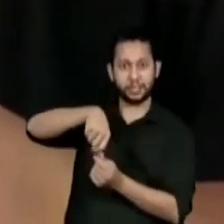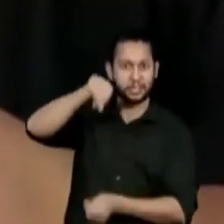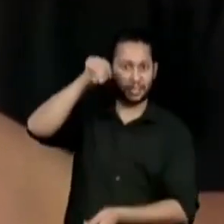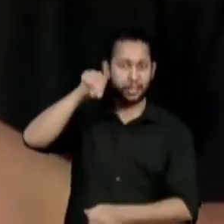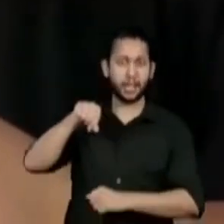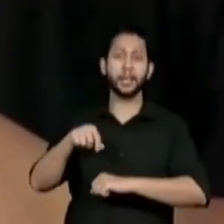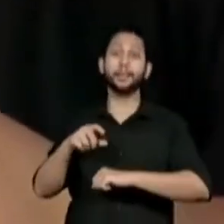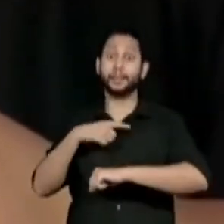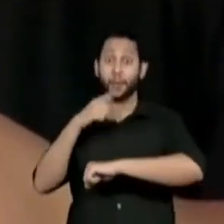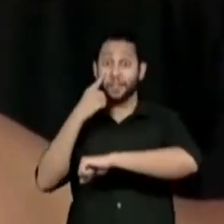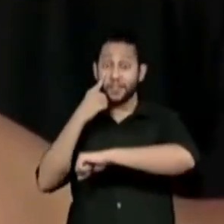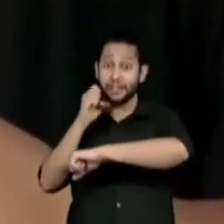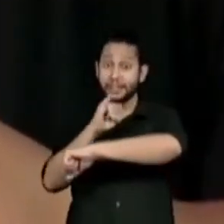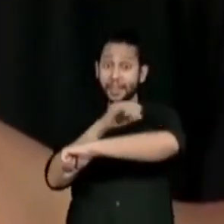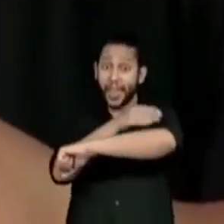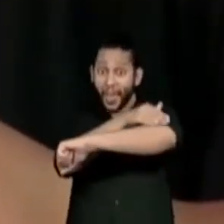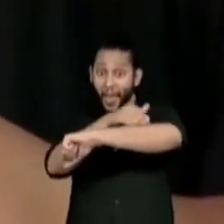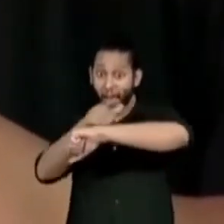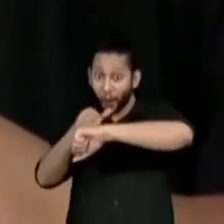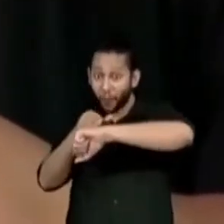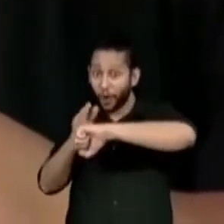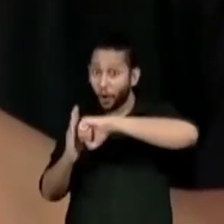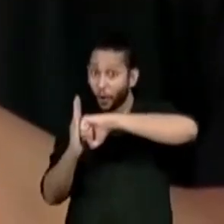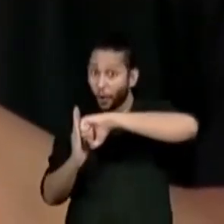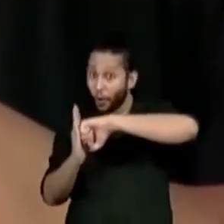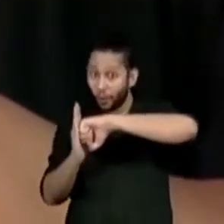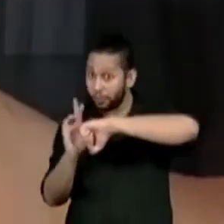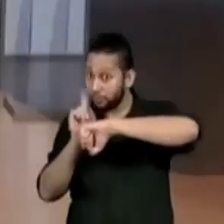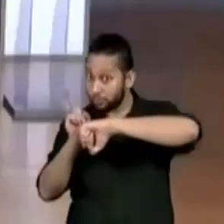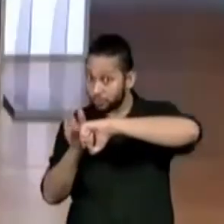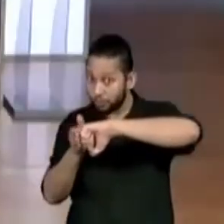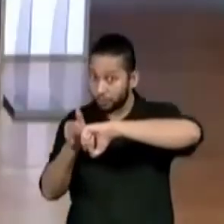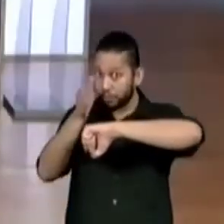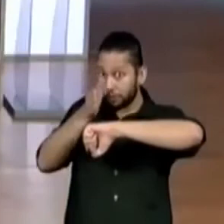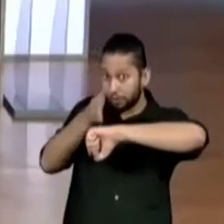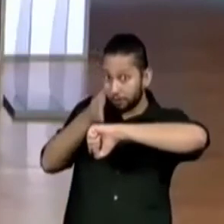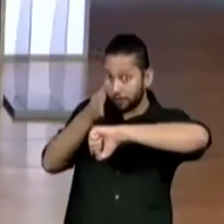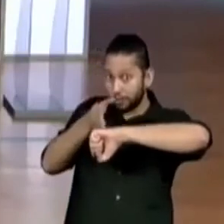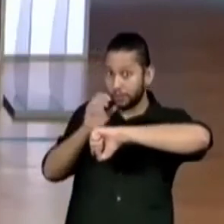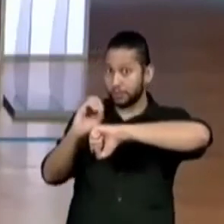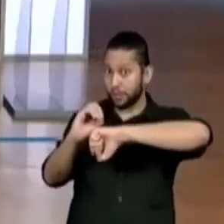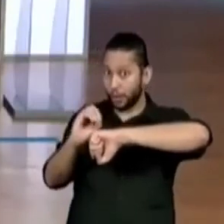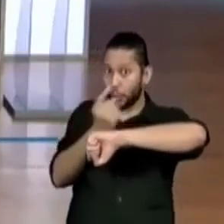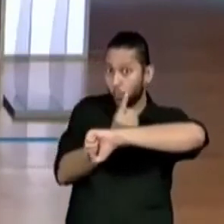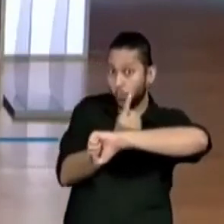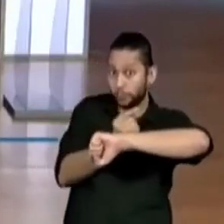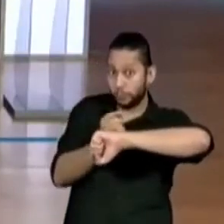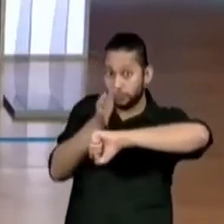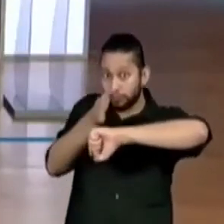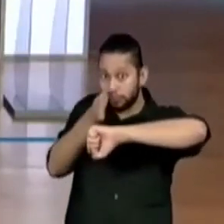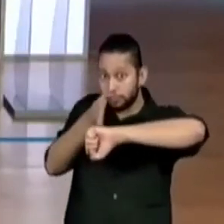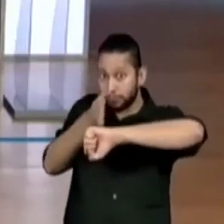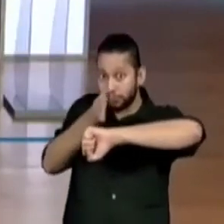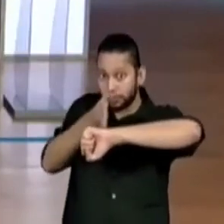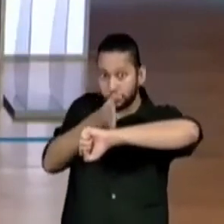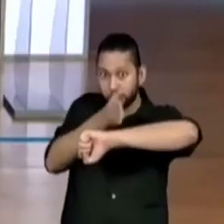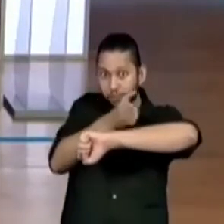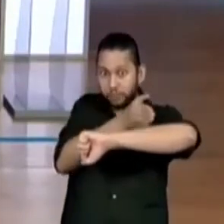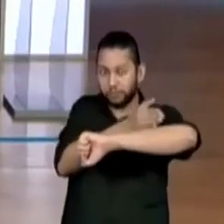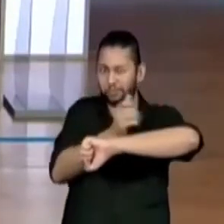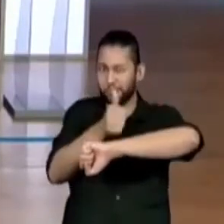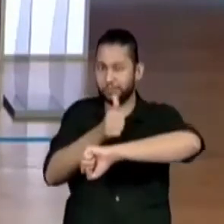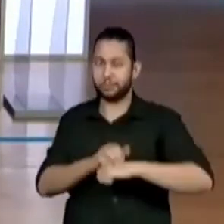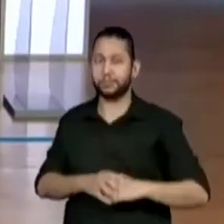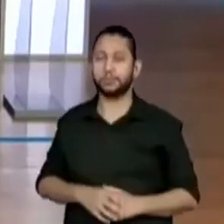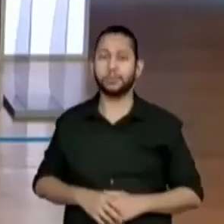mesma coisa, é a partir do marco 0 e não lá do finalzinho da régua, né, Pro? Isso mesmo. Esse é o jeito correto de utilizar a fita métrica. Não